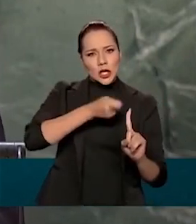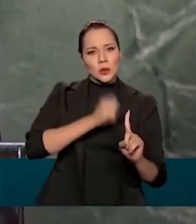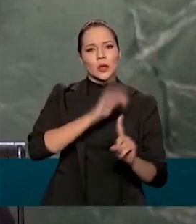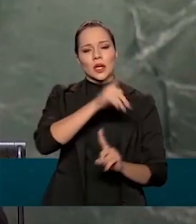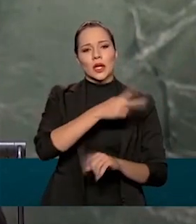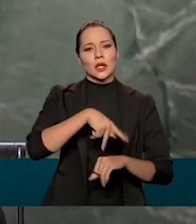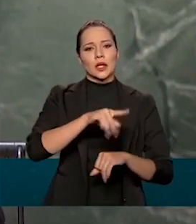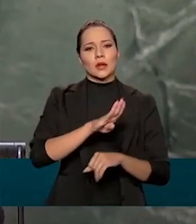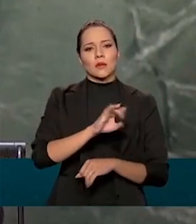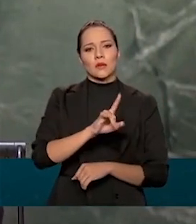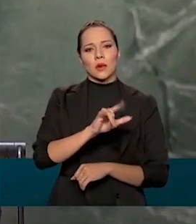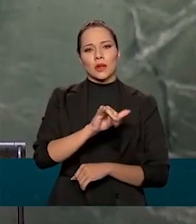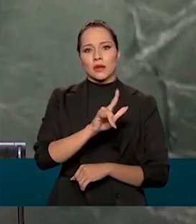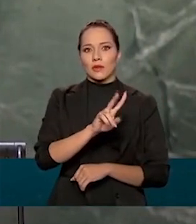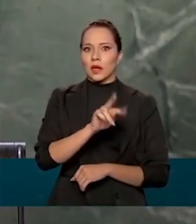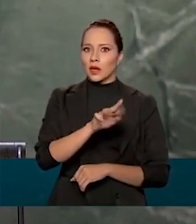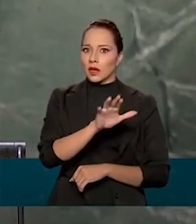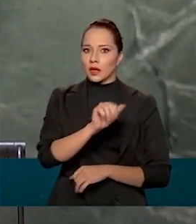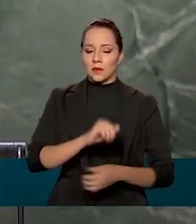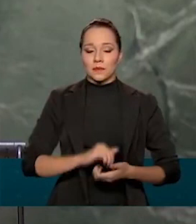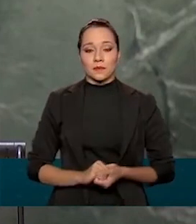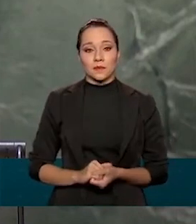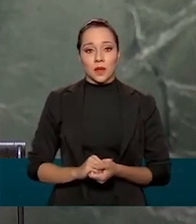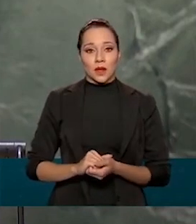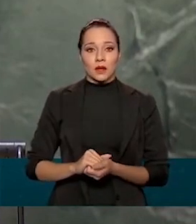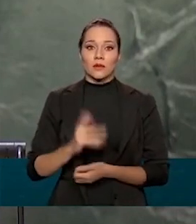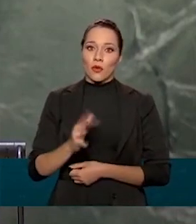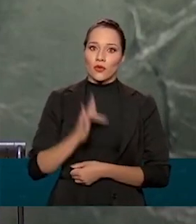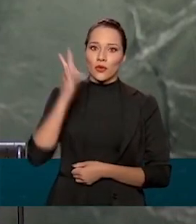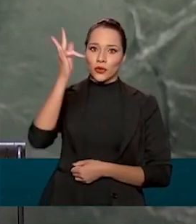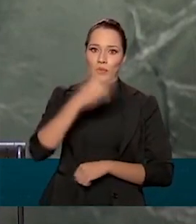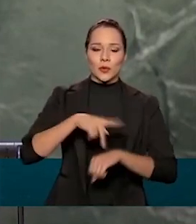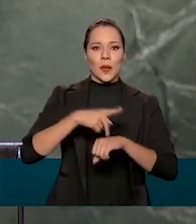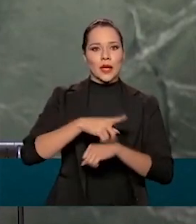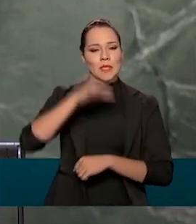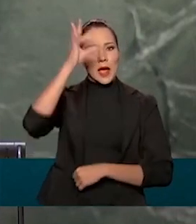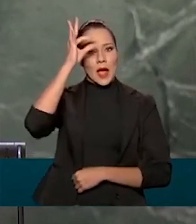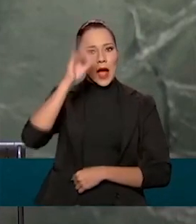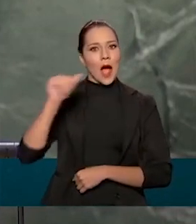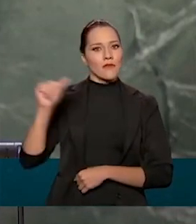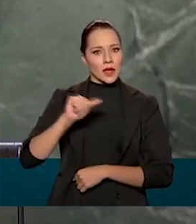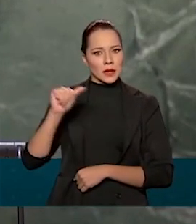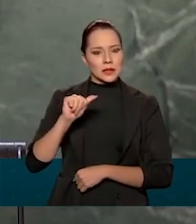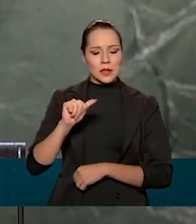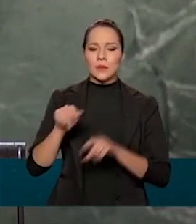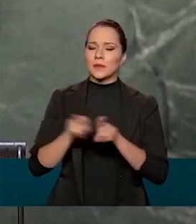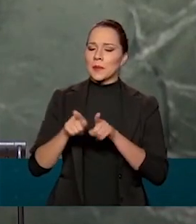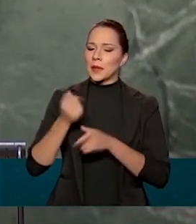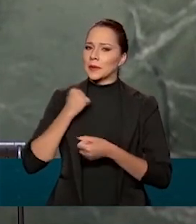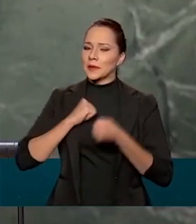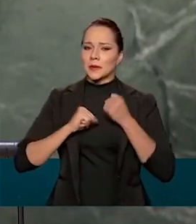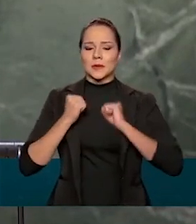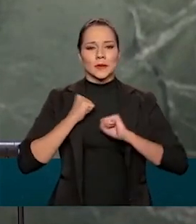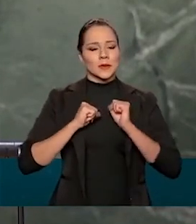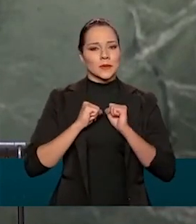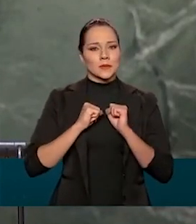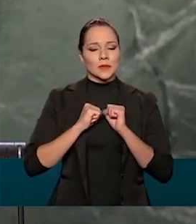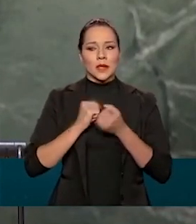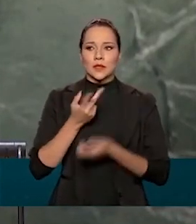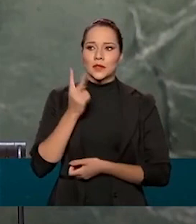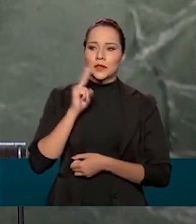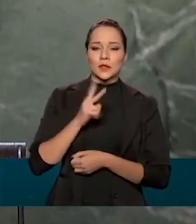bolivariana. O futuro do Afeganistão também nos causa profunda apreensão. Concederemos